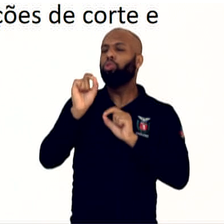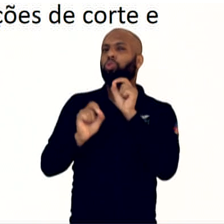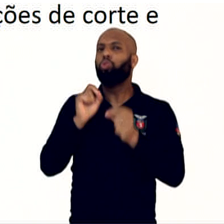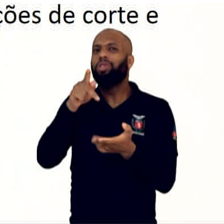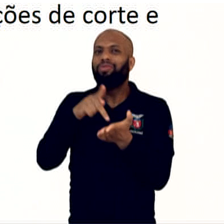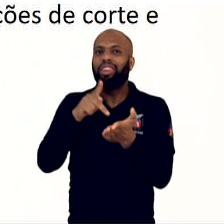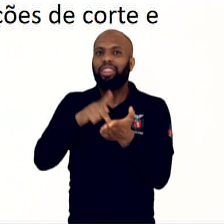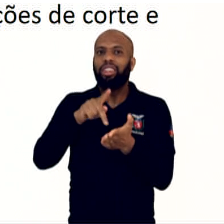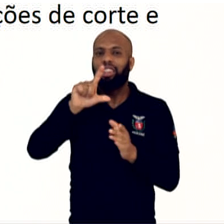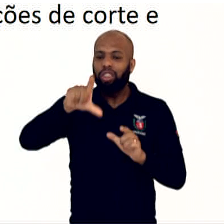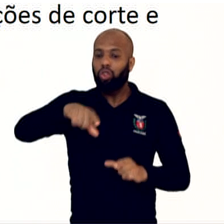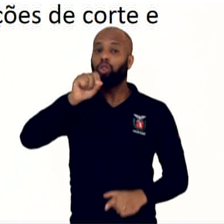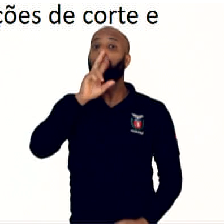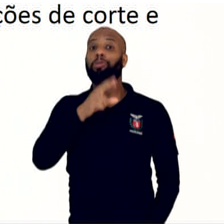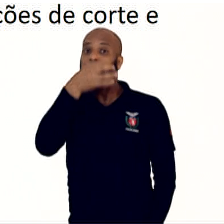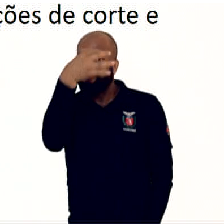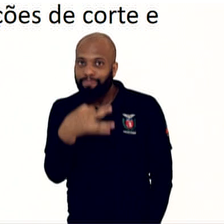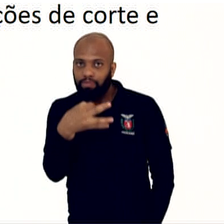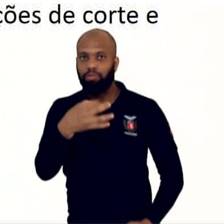verdadeira?